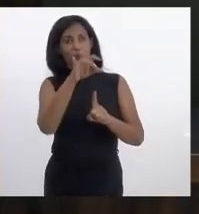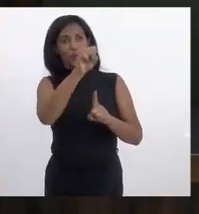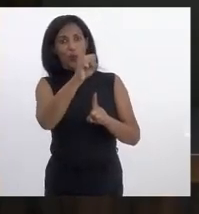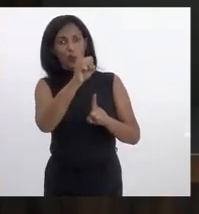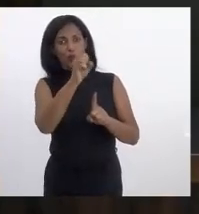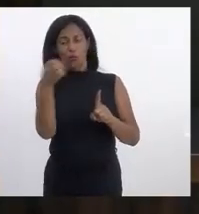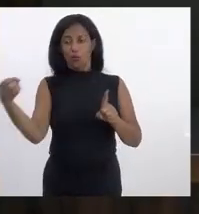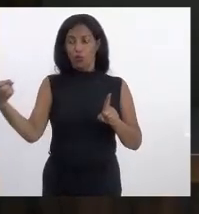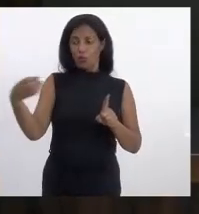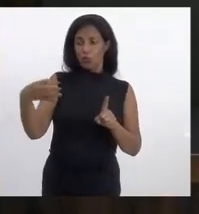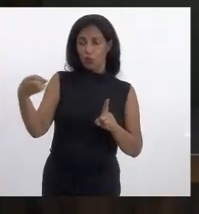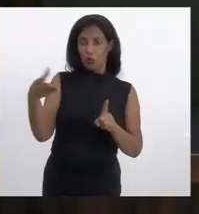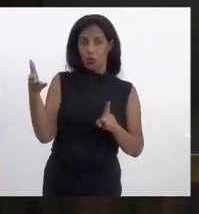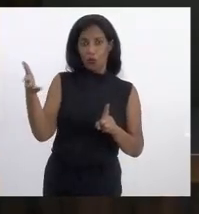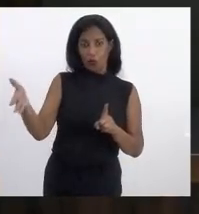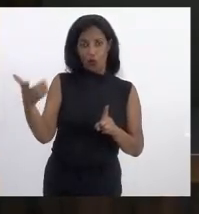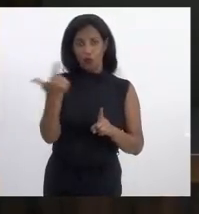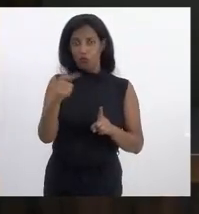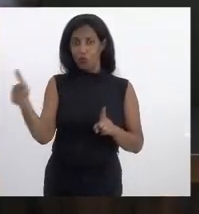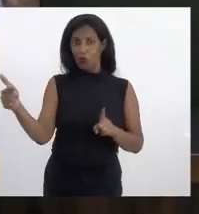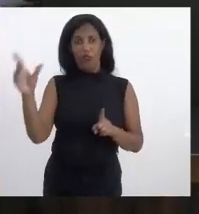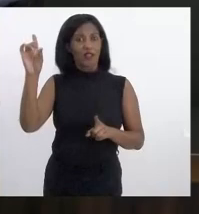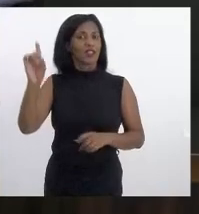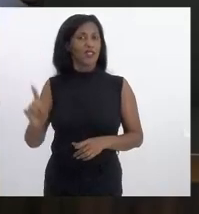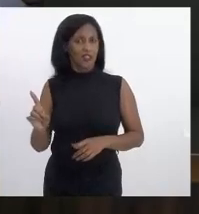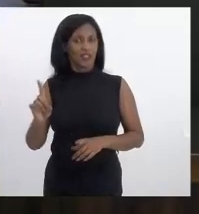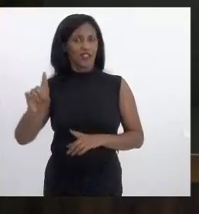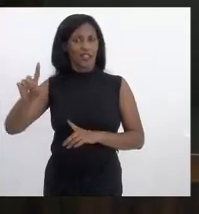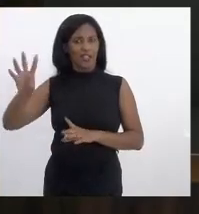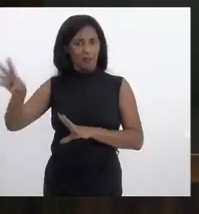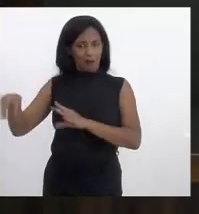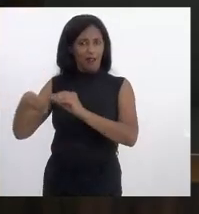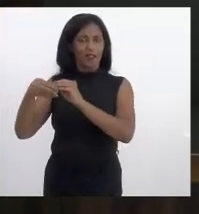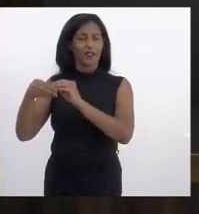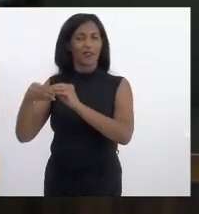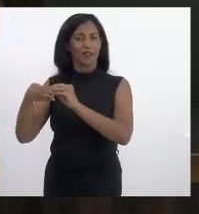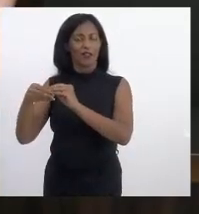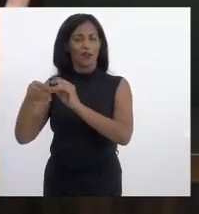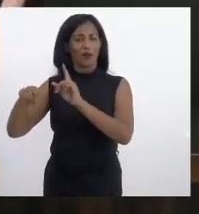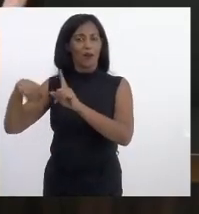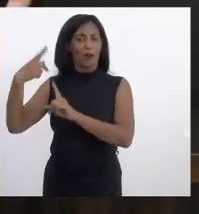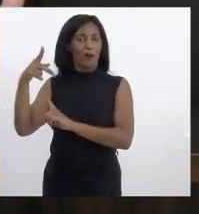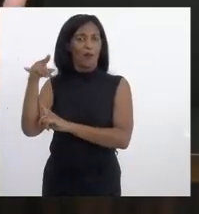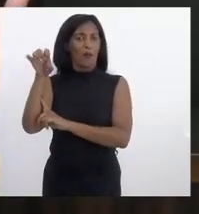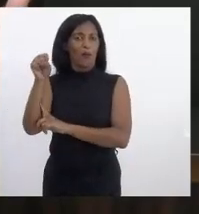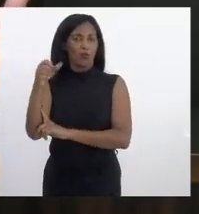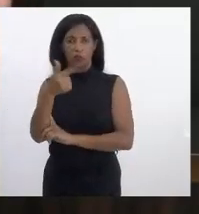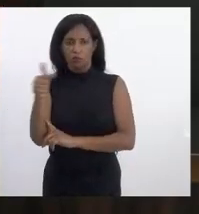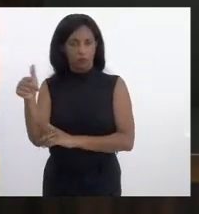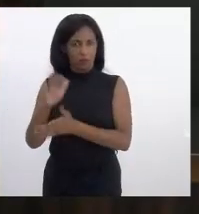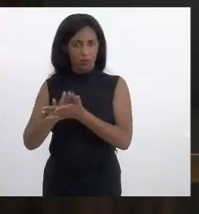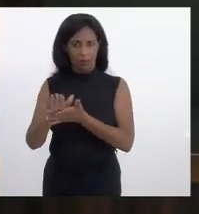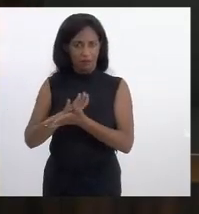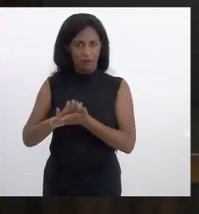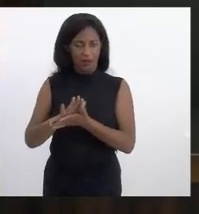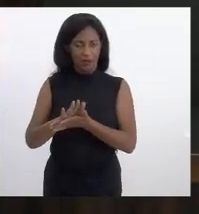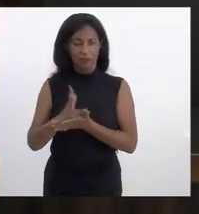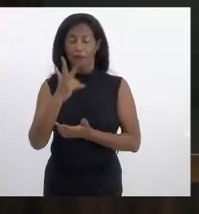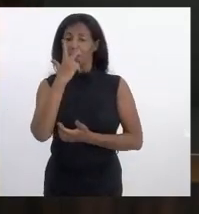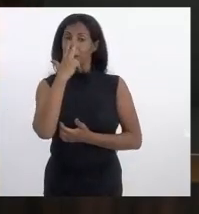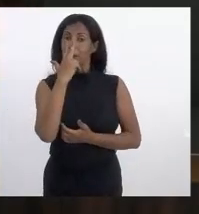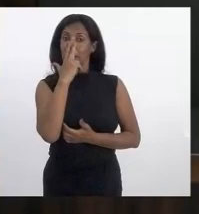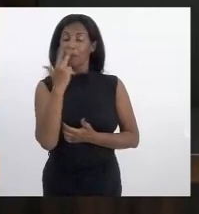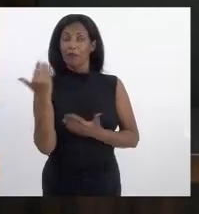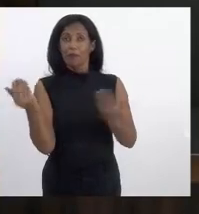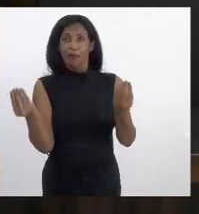se este novo e nativo não terá direito ao adicional de inatividade posto acima porque ele já não existe mais pelo que me